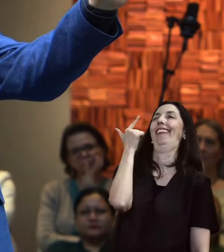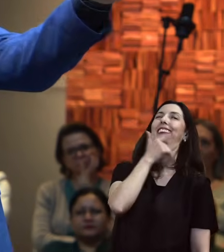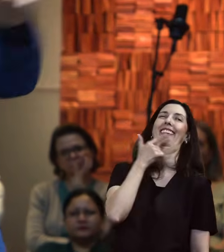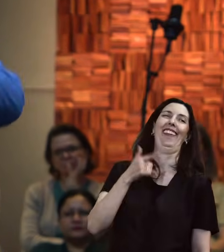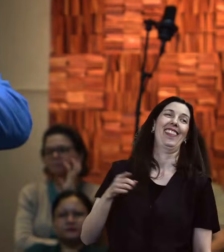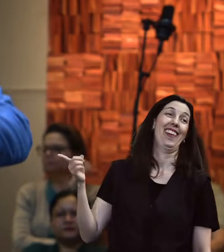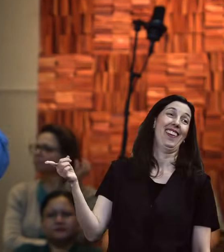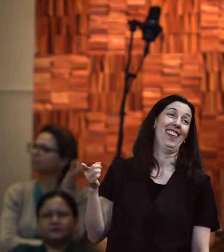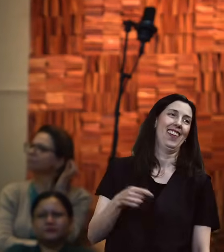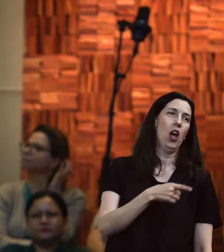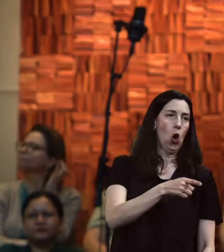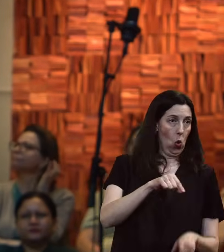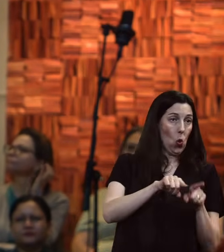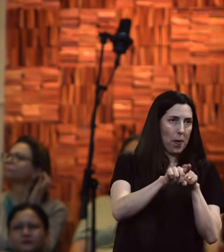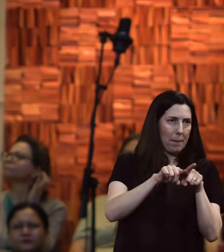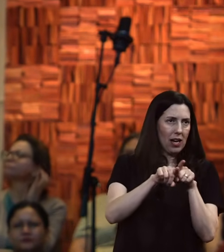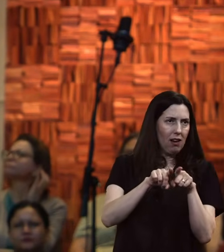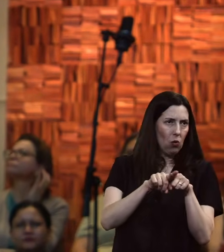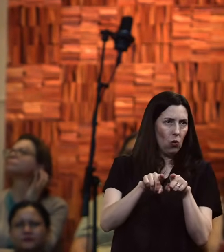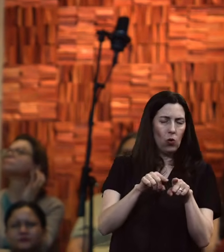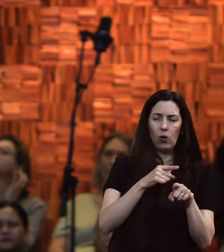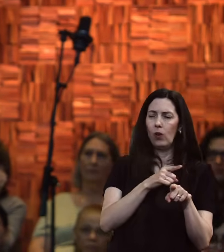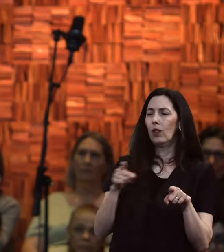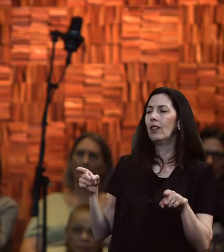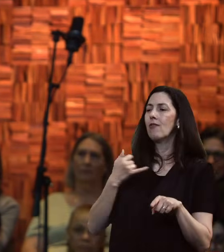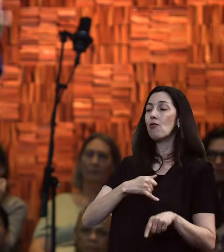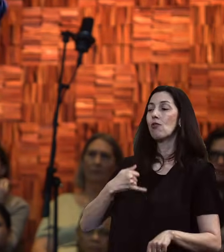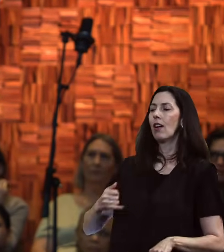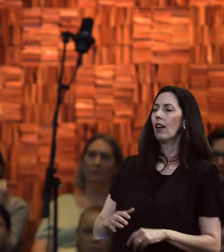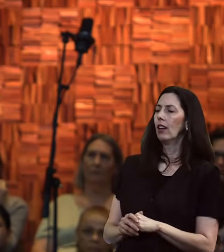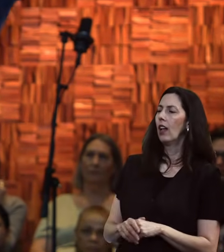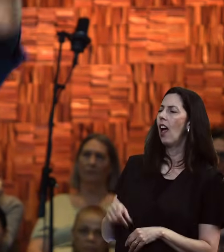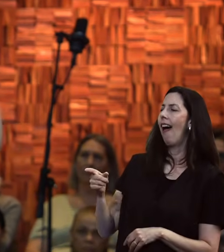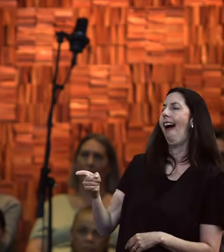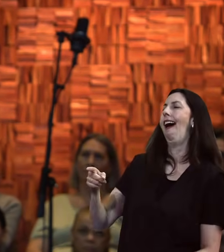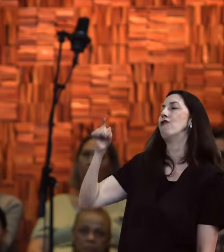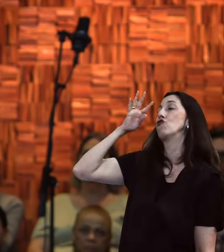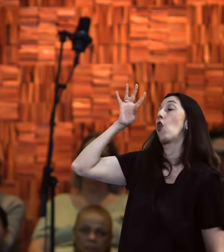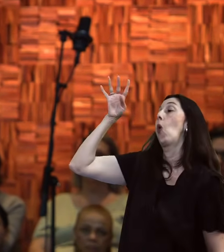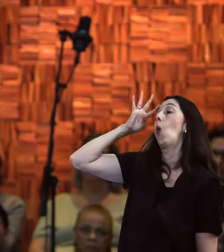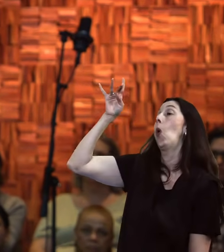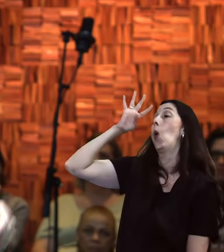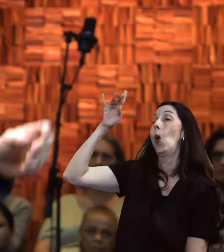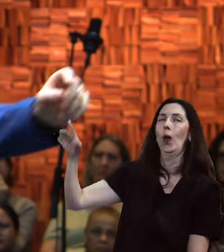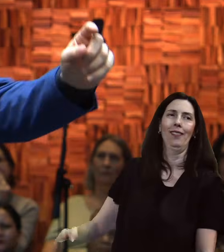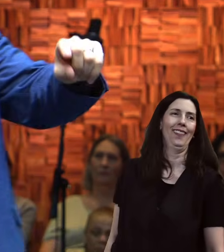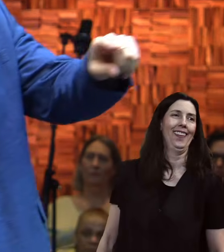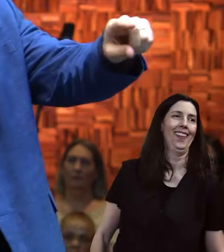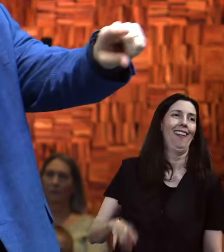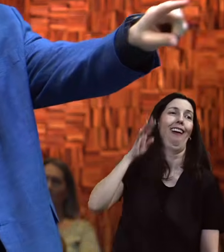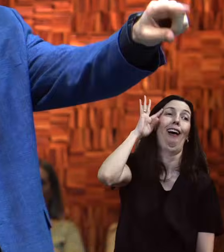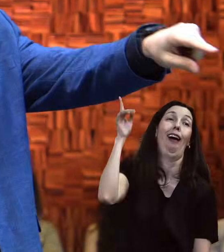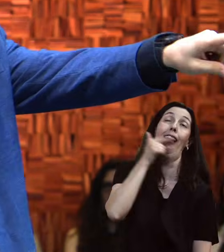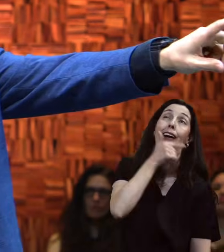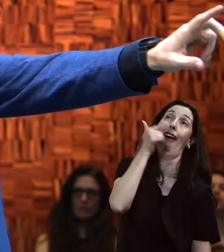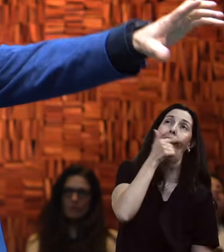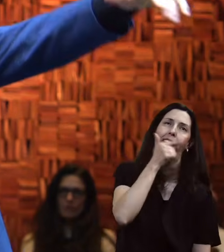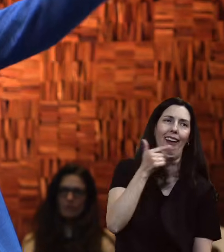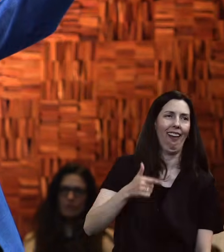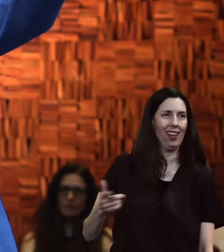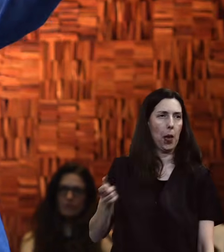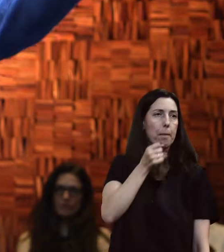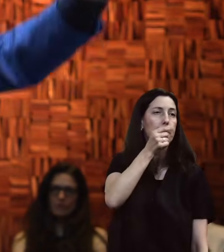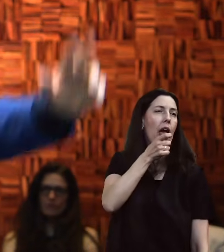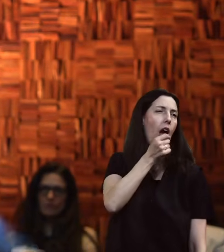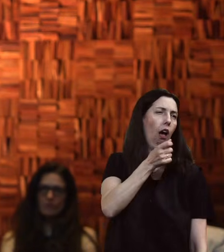Os irmãos ficam com raiva, e aí começa a chamar ele de sonhador. Quando ele está vindo atrás dos irmãos que